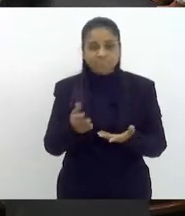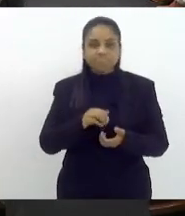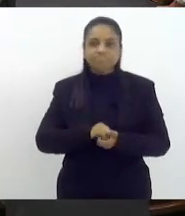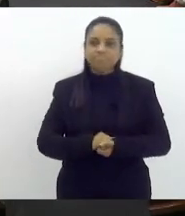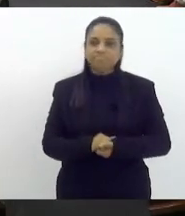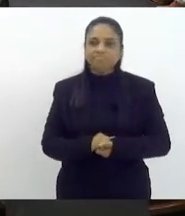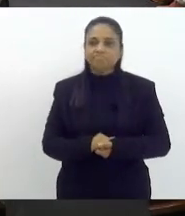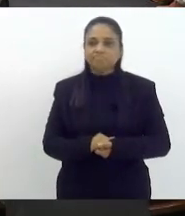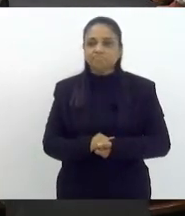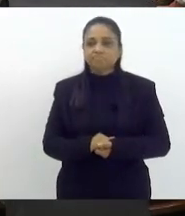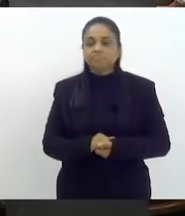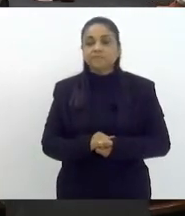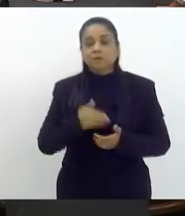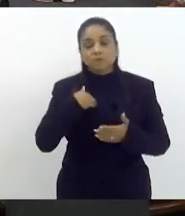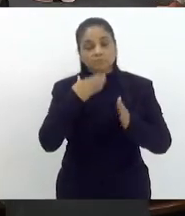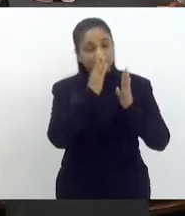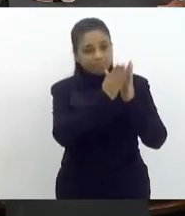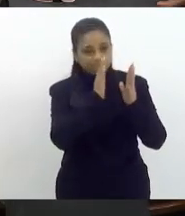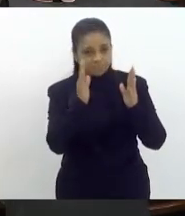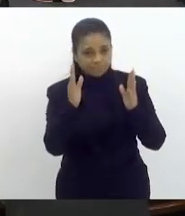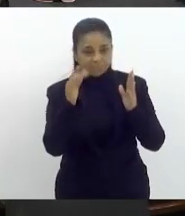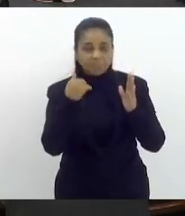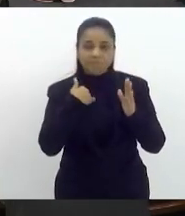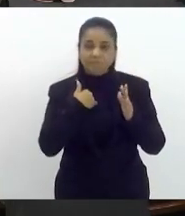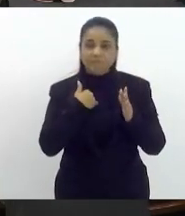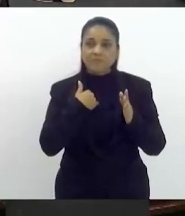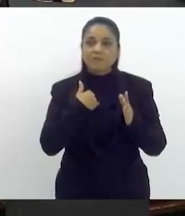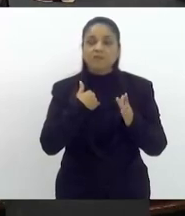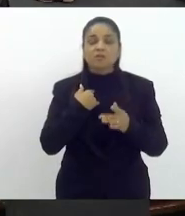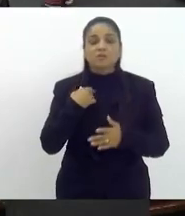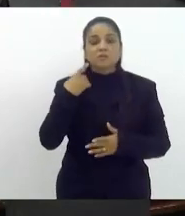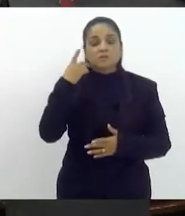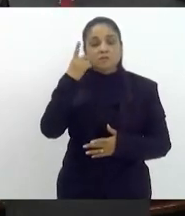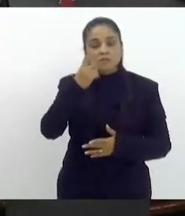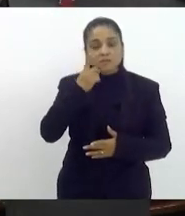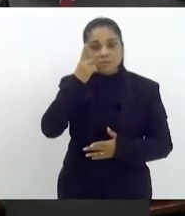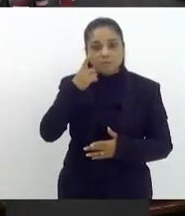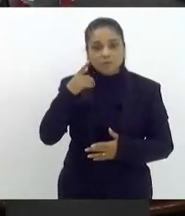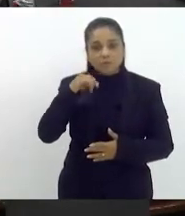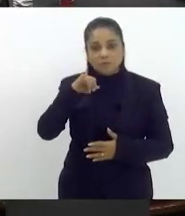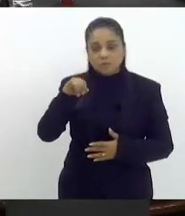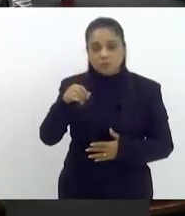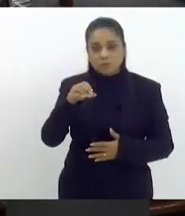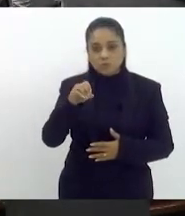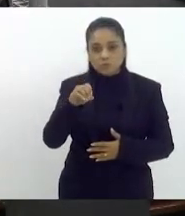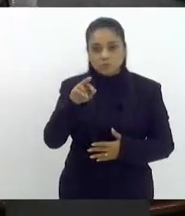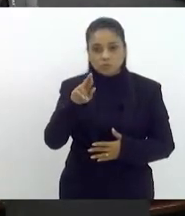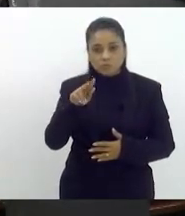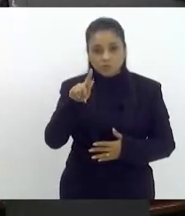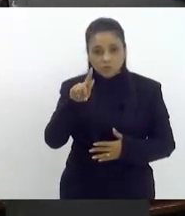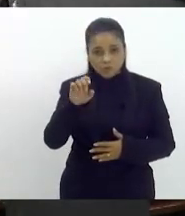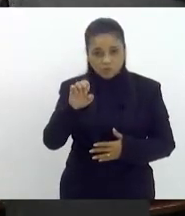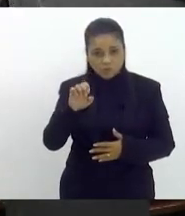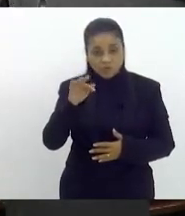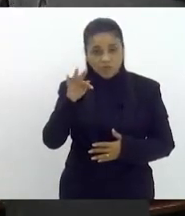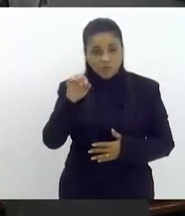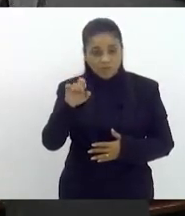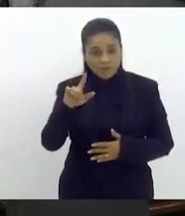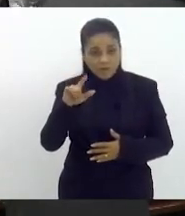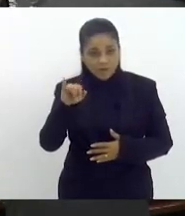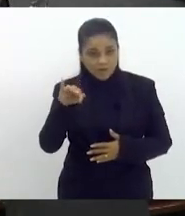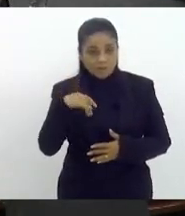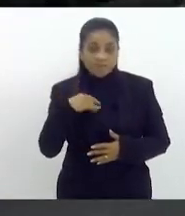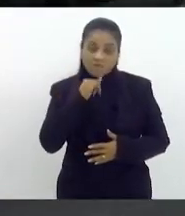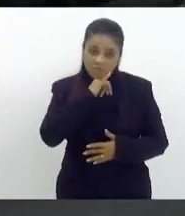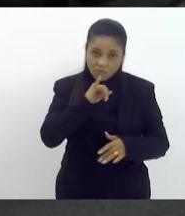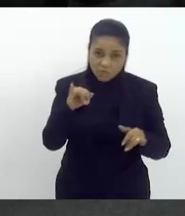senhora Presidente questão de ordem deputado Jorge Felipe falou 70% que eu ia falar mas eu